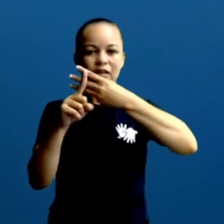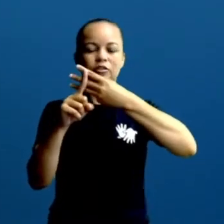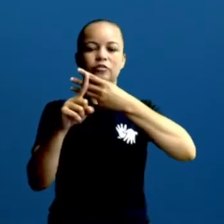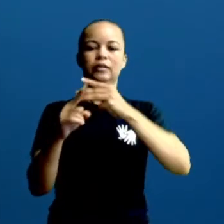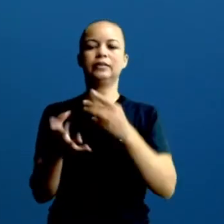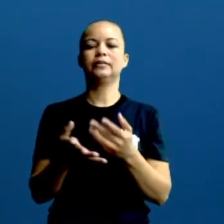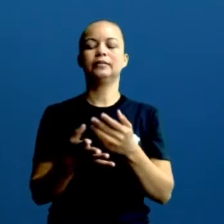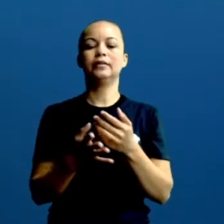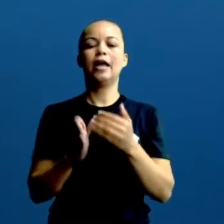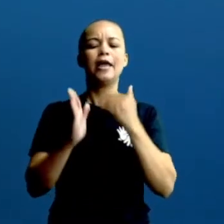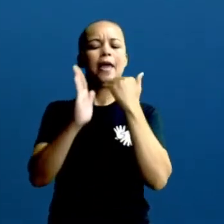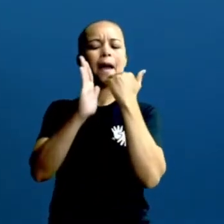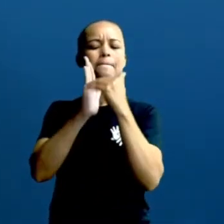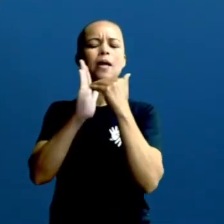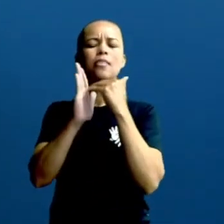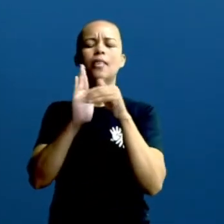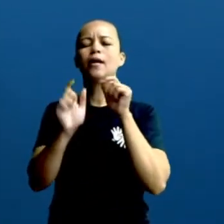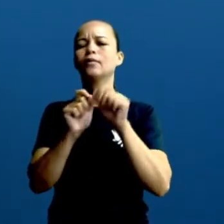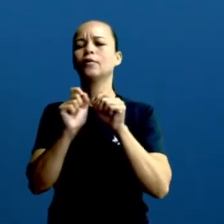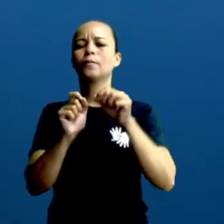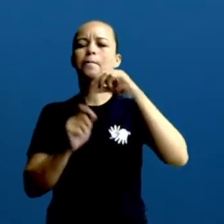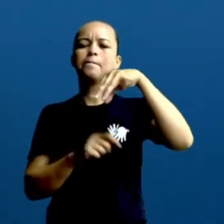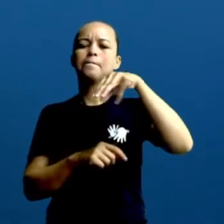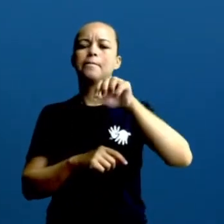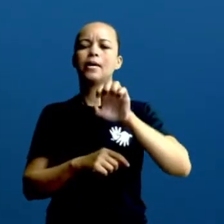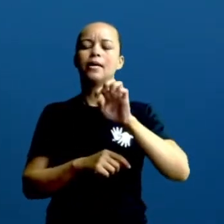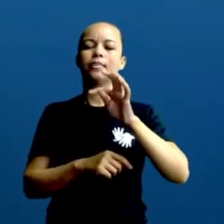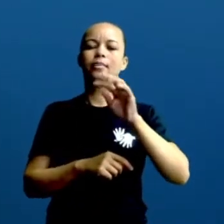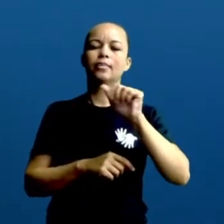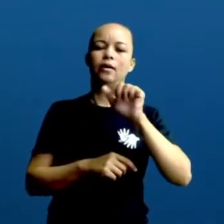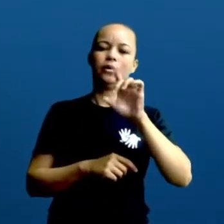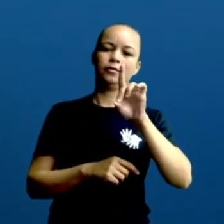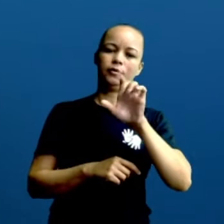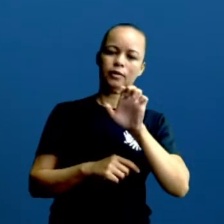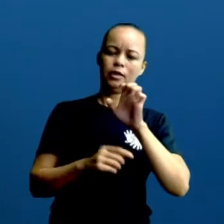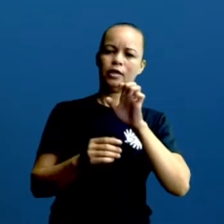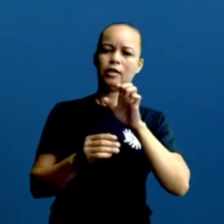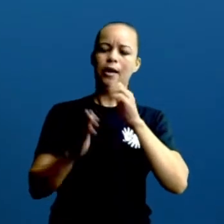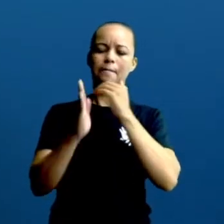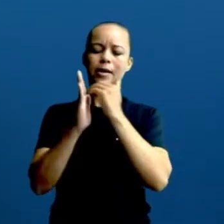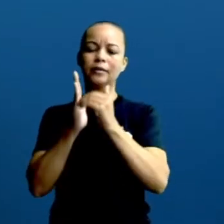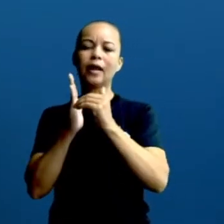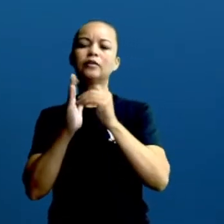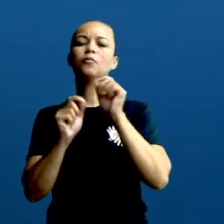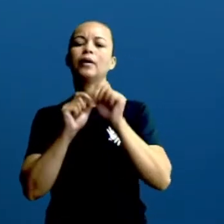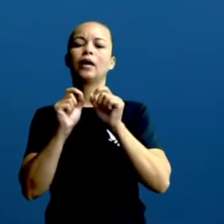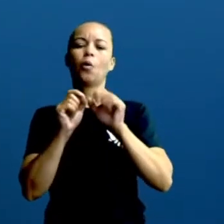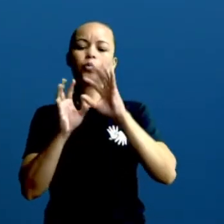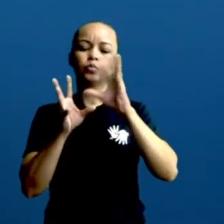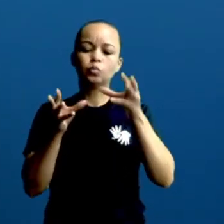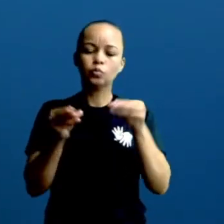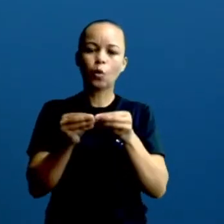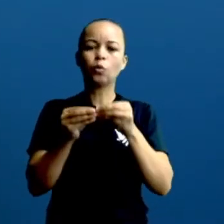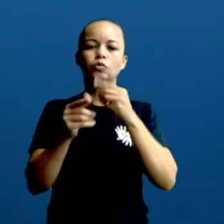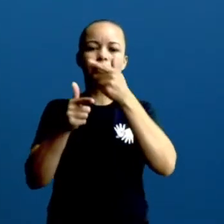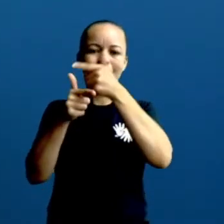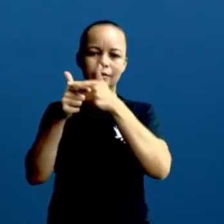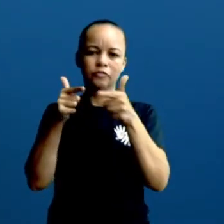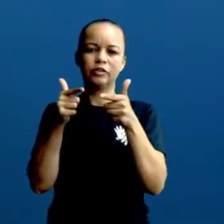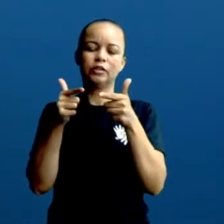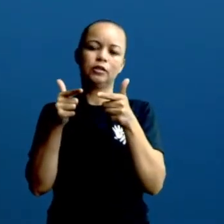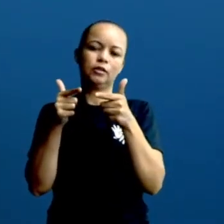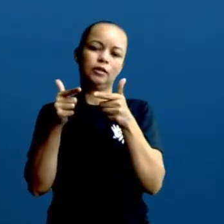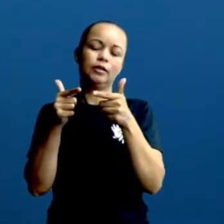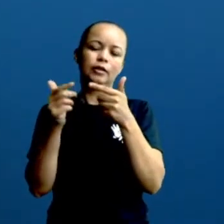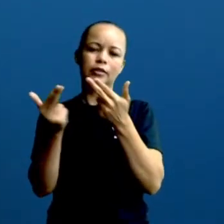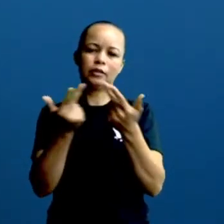metade a metade eu pegar um todo dividir isso é a metade tá certo ou seja